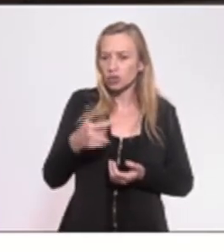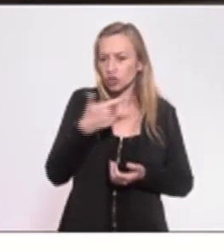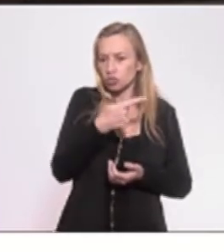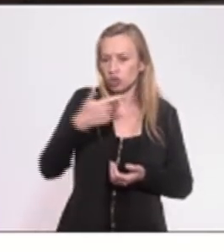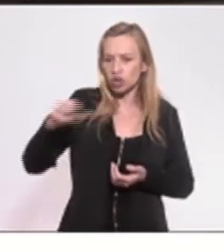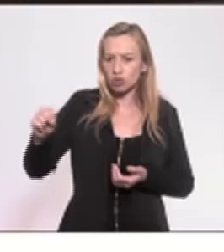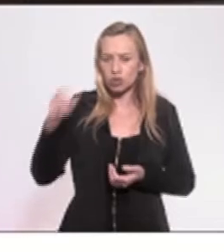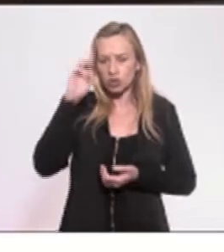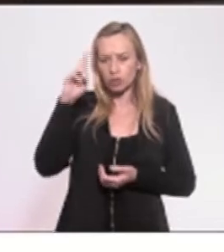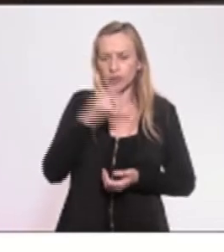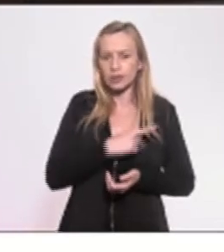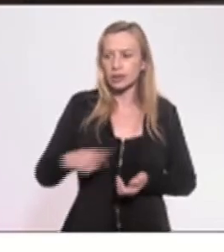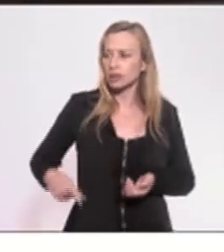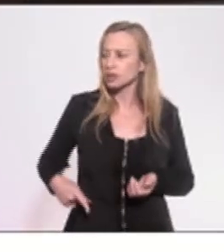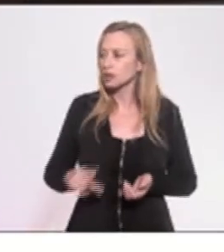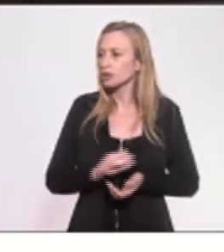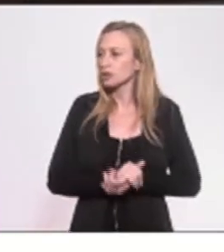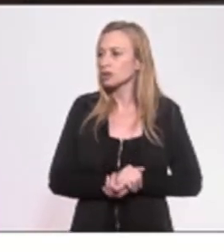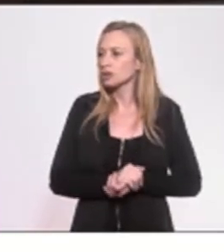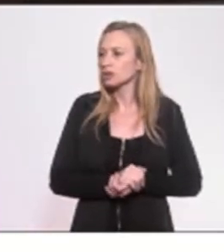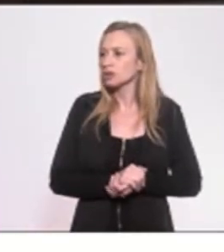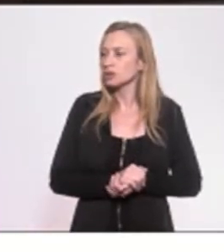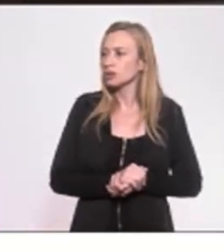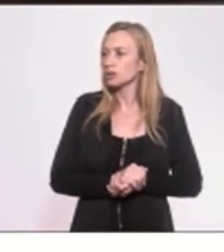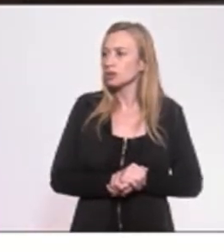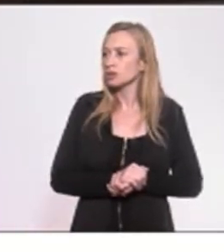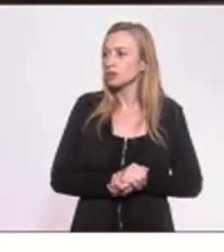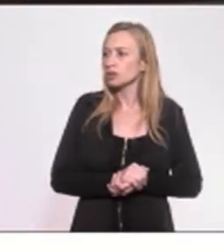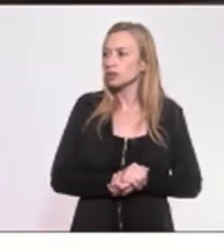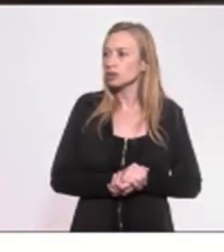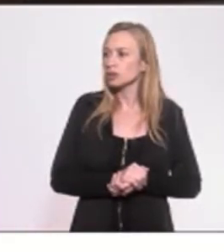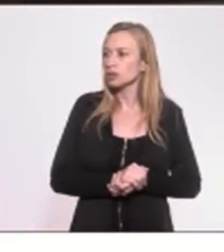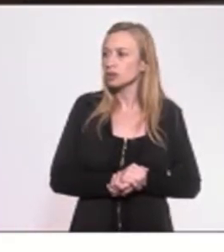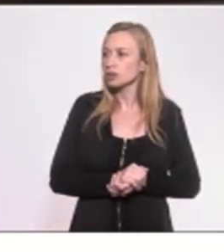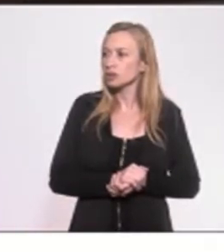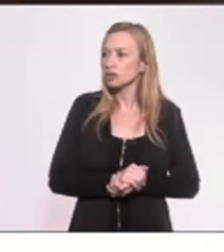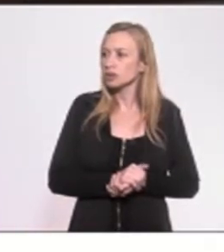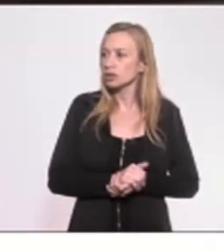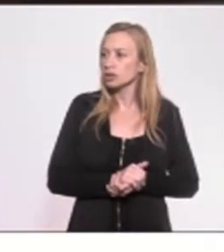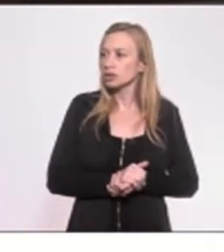senhor presidente, algo como